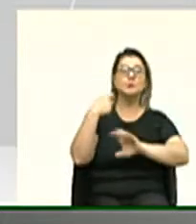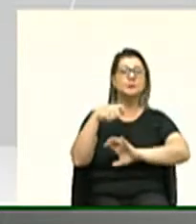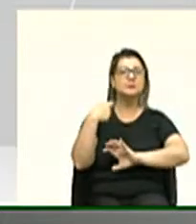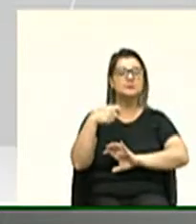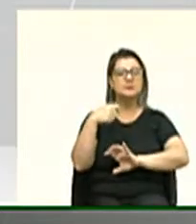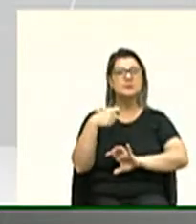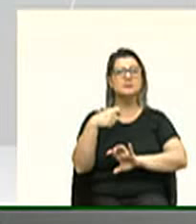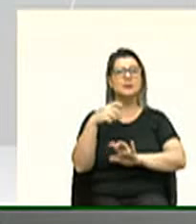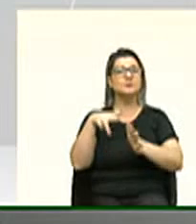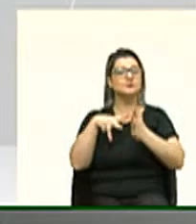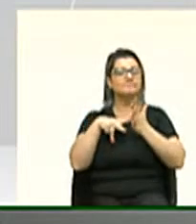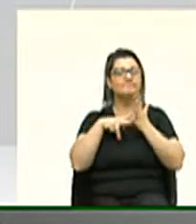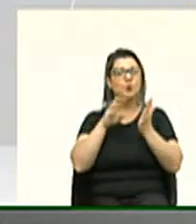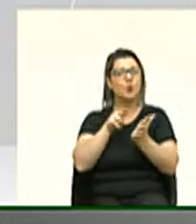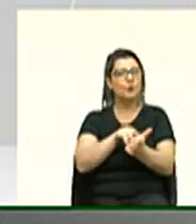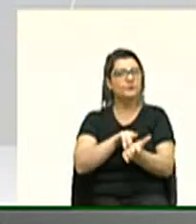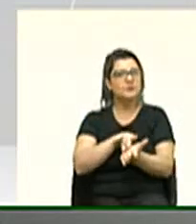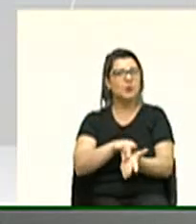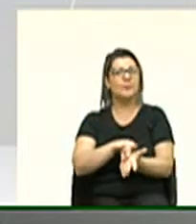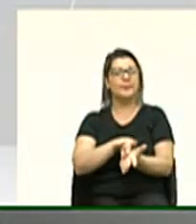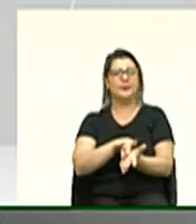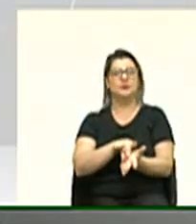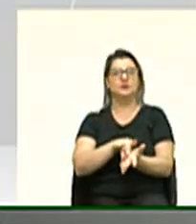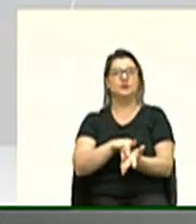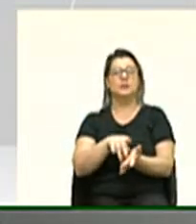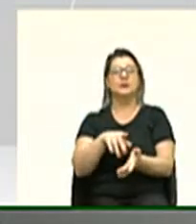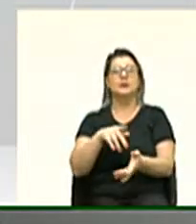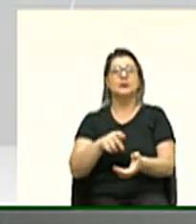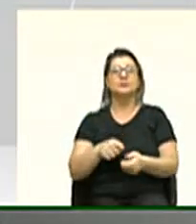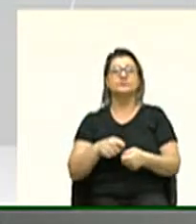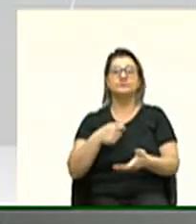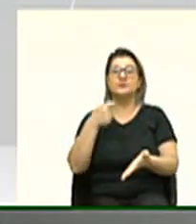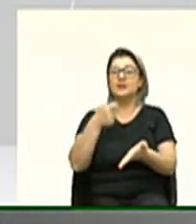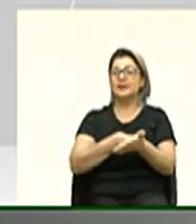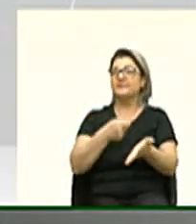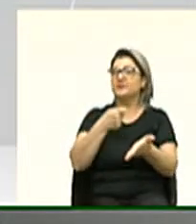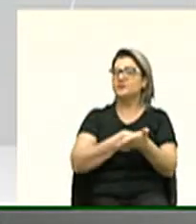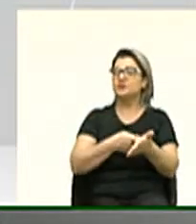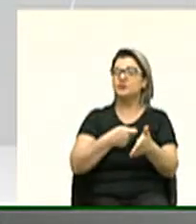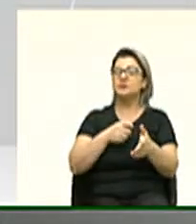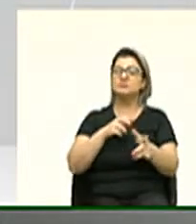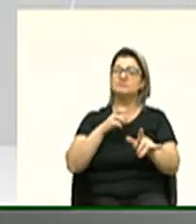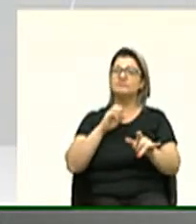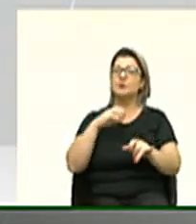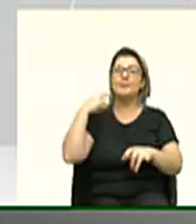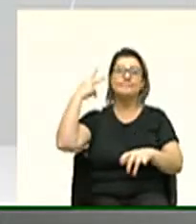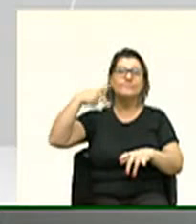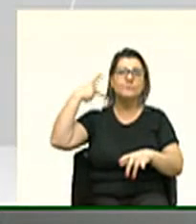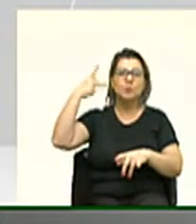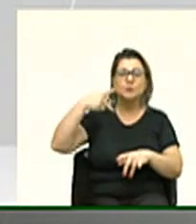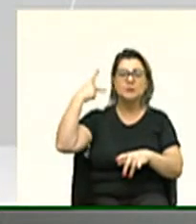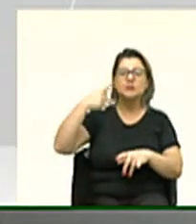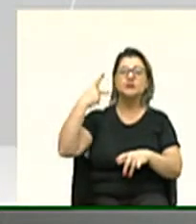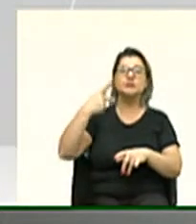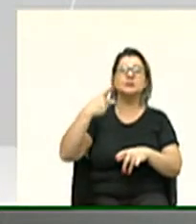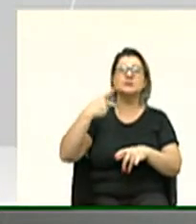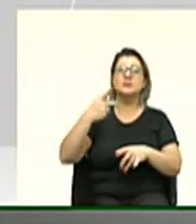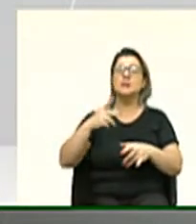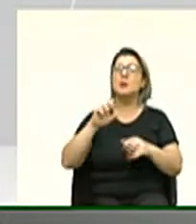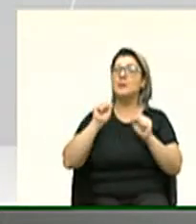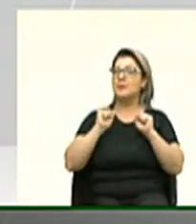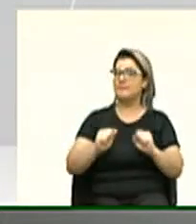efetivamente investir em políticas e iniciativas que deem um aspecto de proporcionar